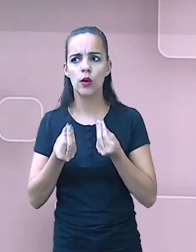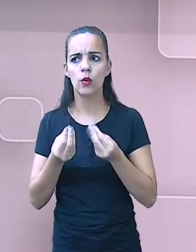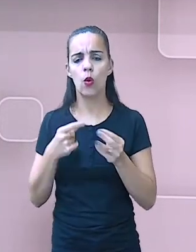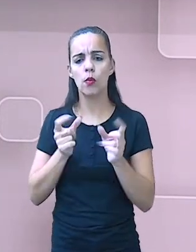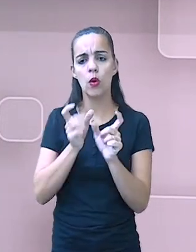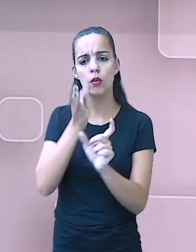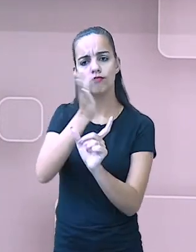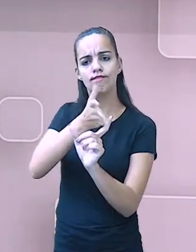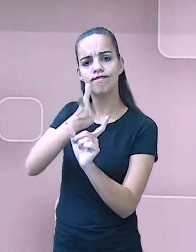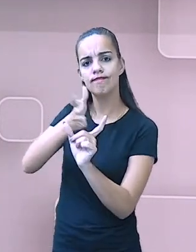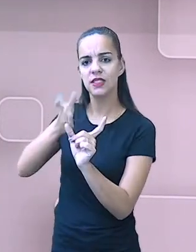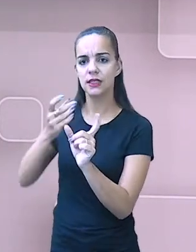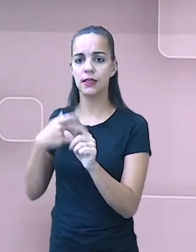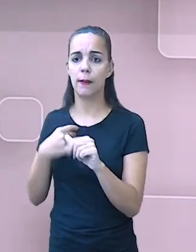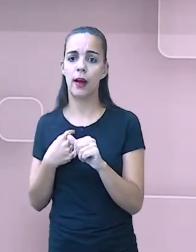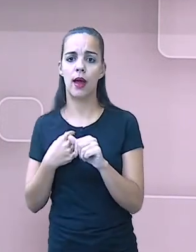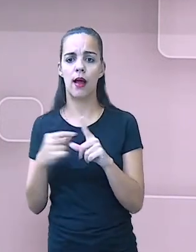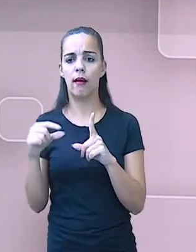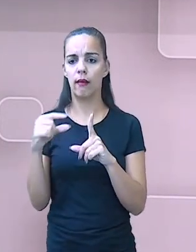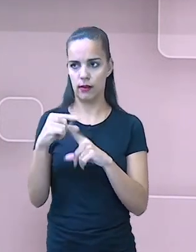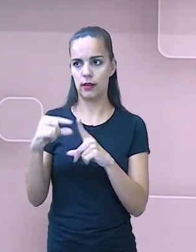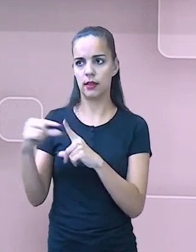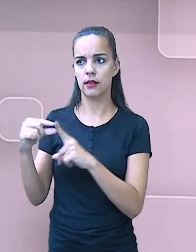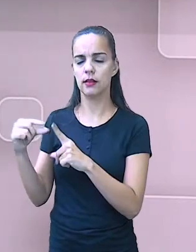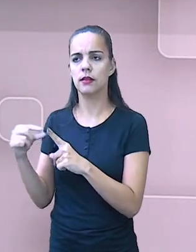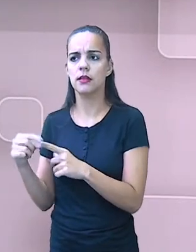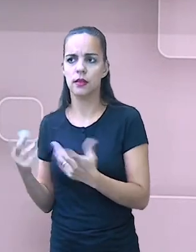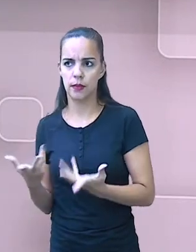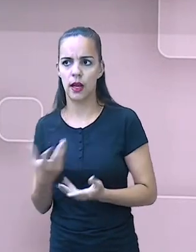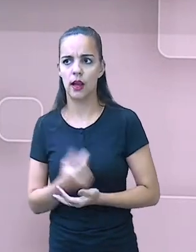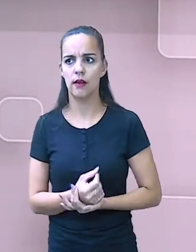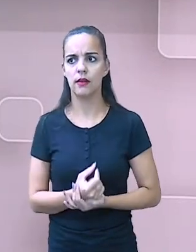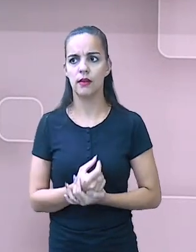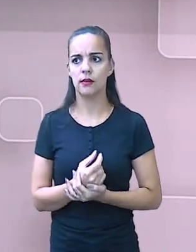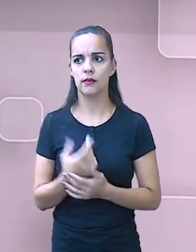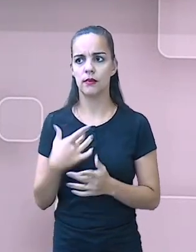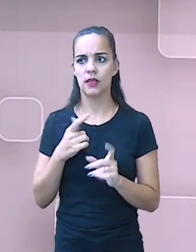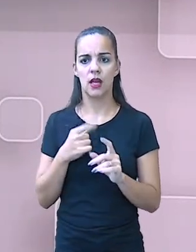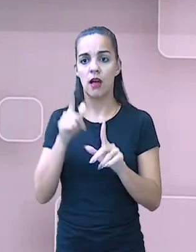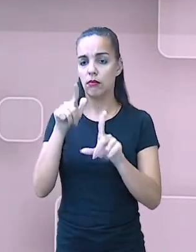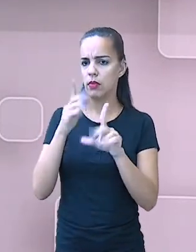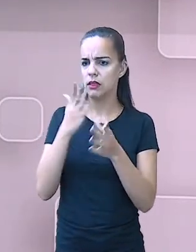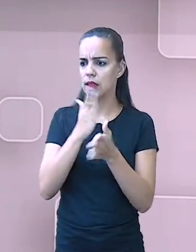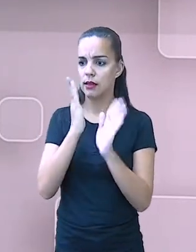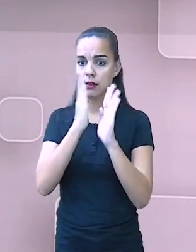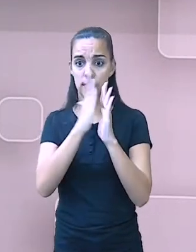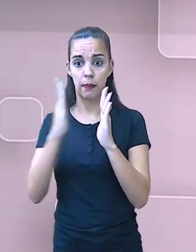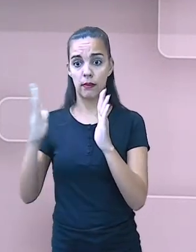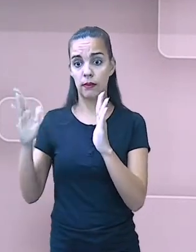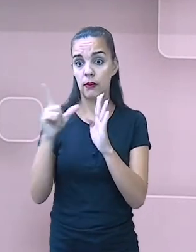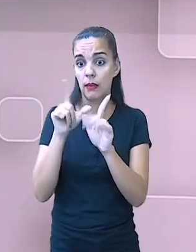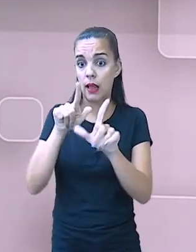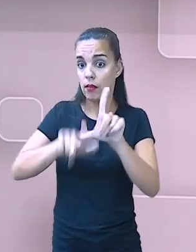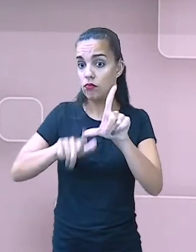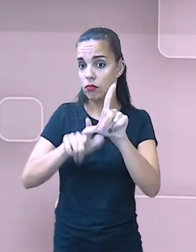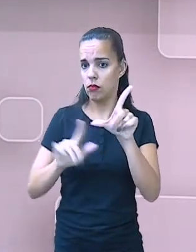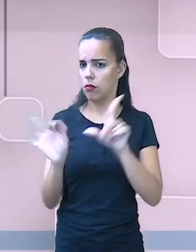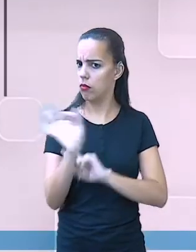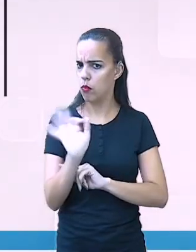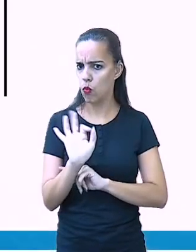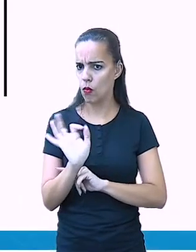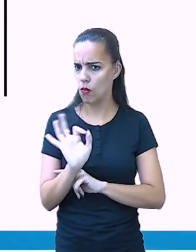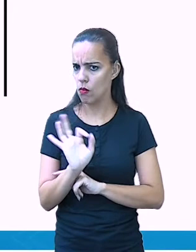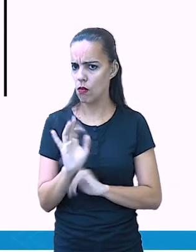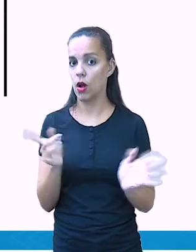separar a palavra em sílabas e não cometer o erro de separar letras. É bem diferente. Então, por exemplo,